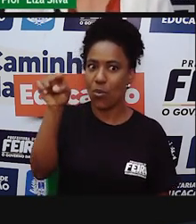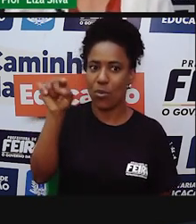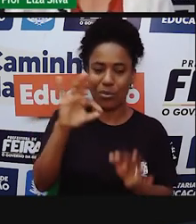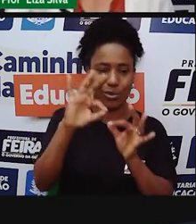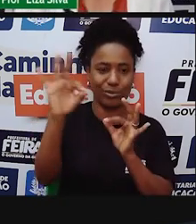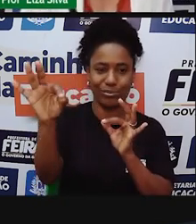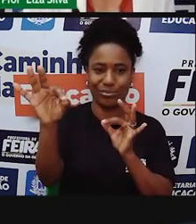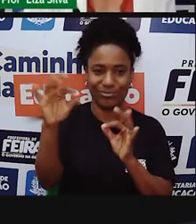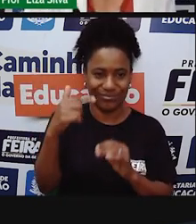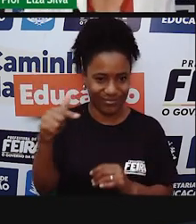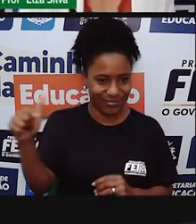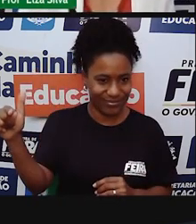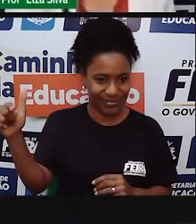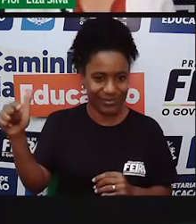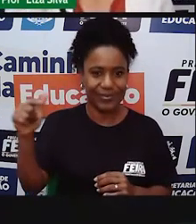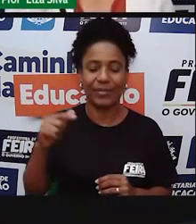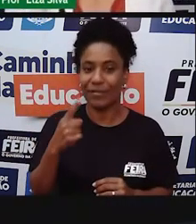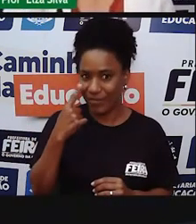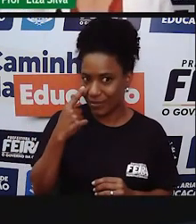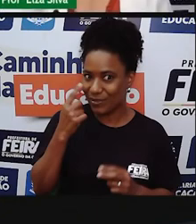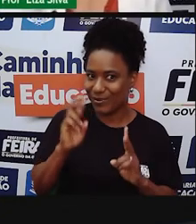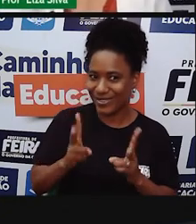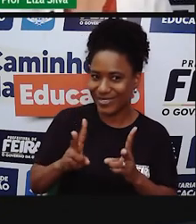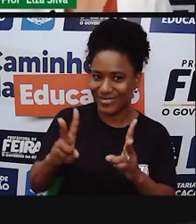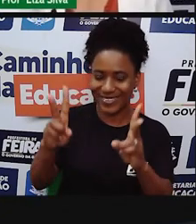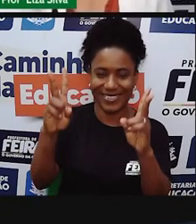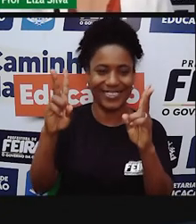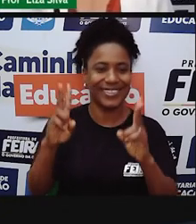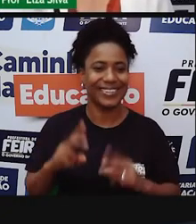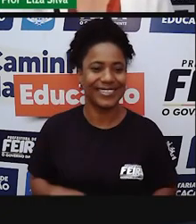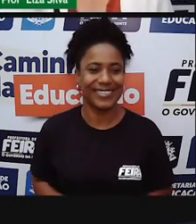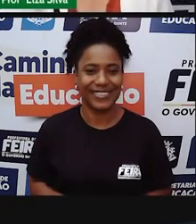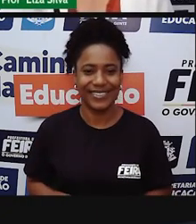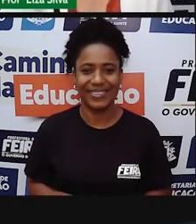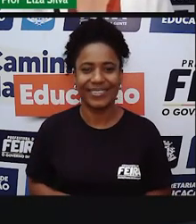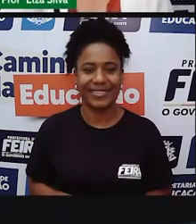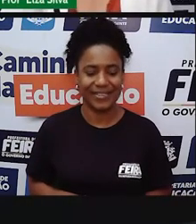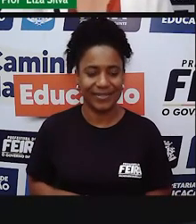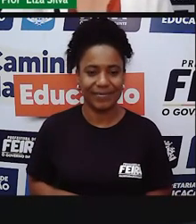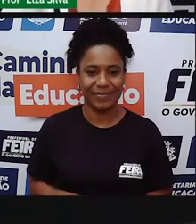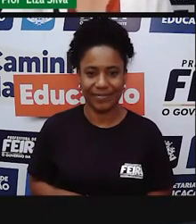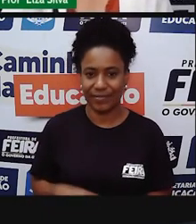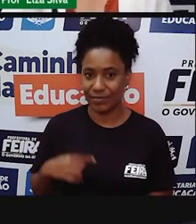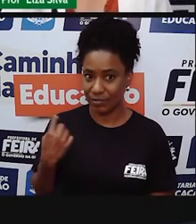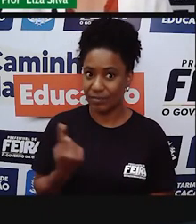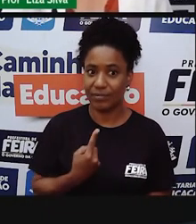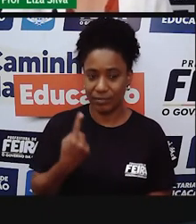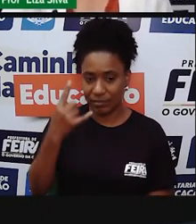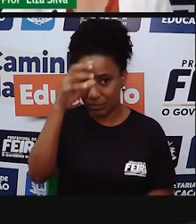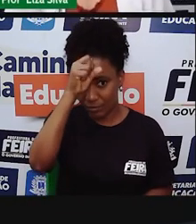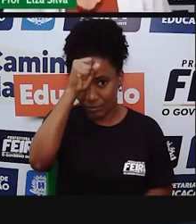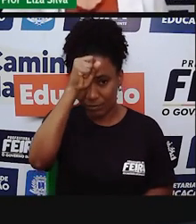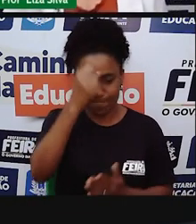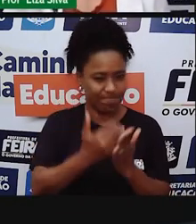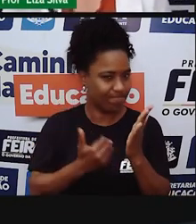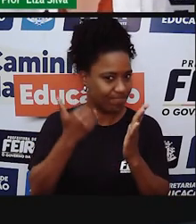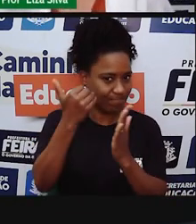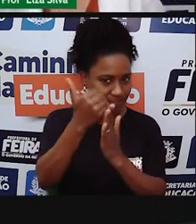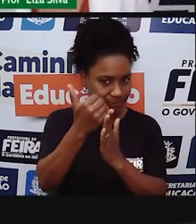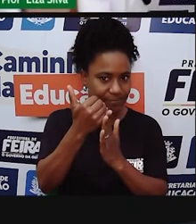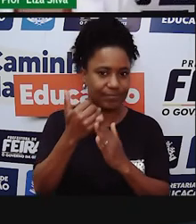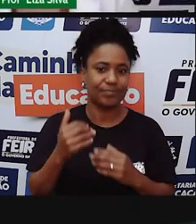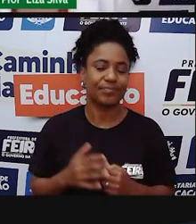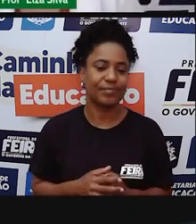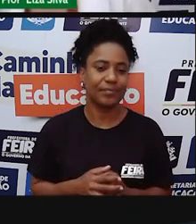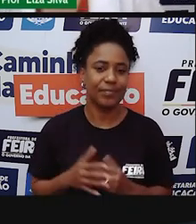students? Let's go! Vamos continuar nas aprendizagens da aula de hoje. Chegou o momento